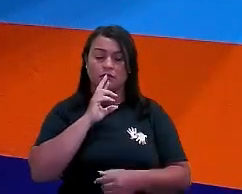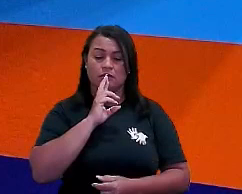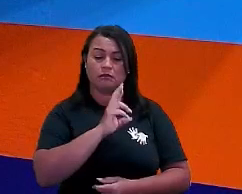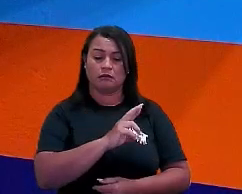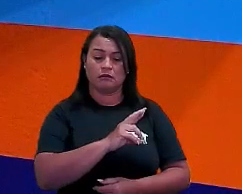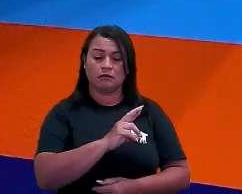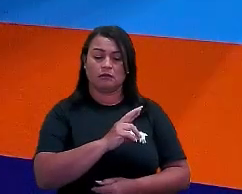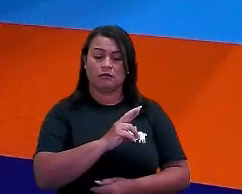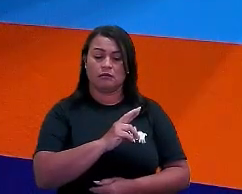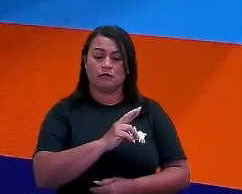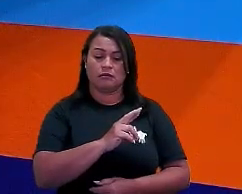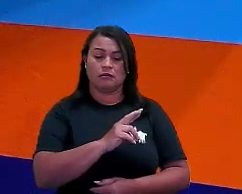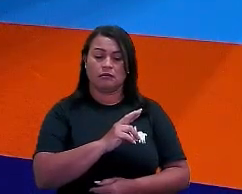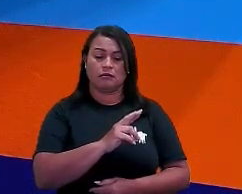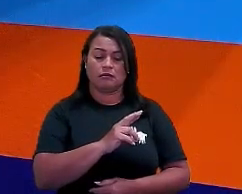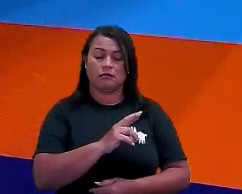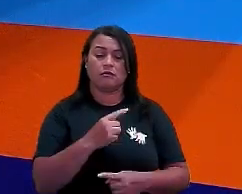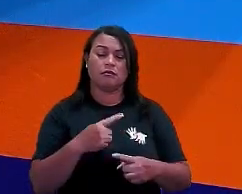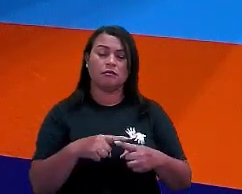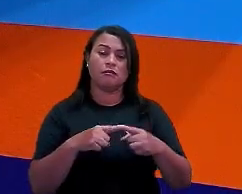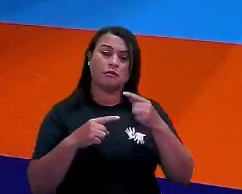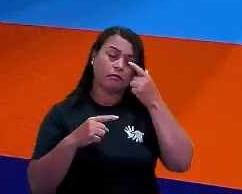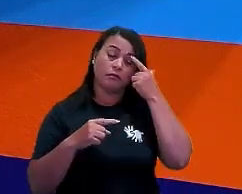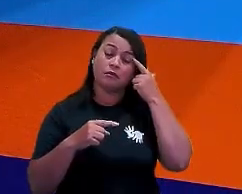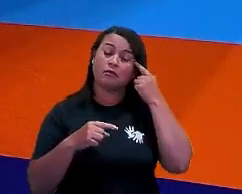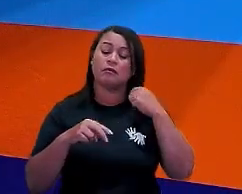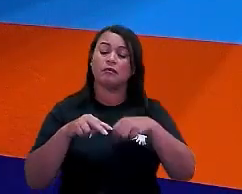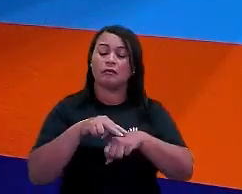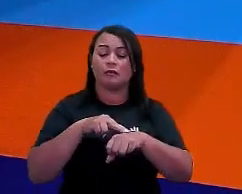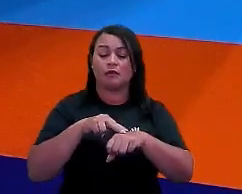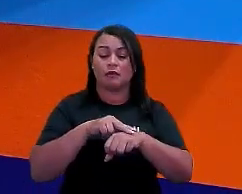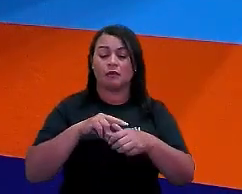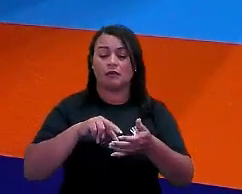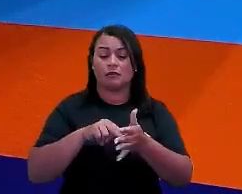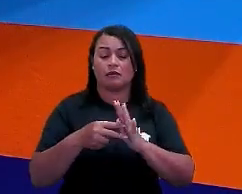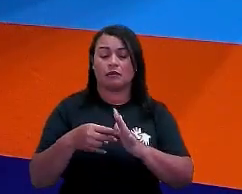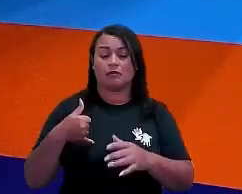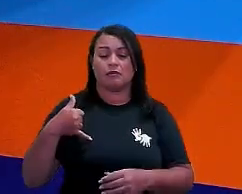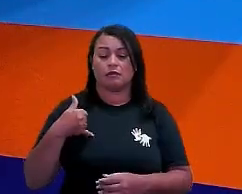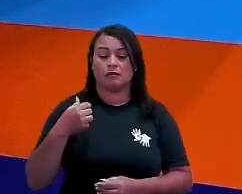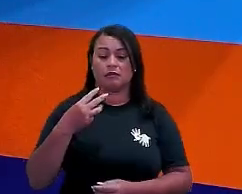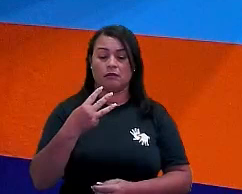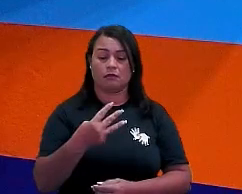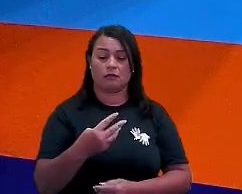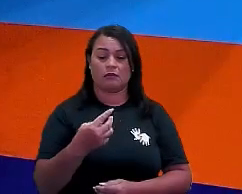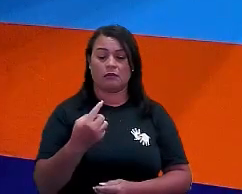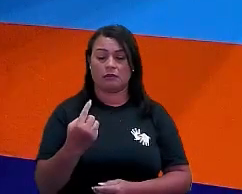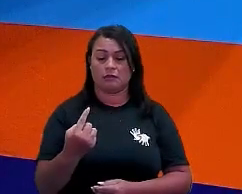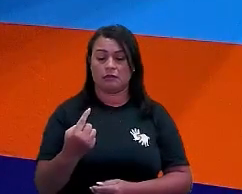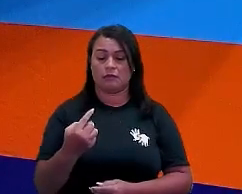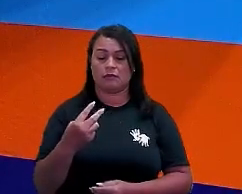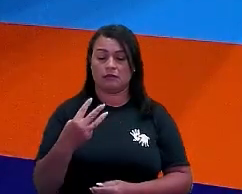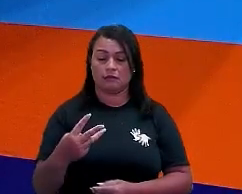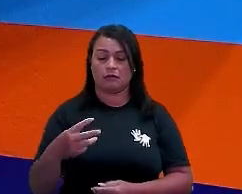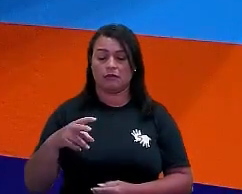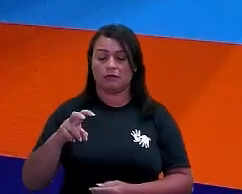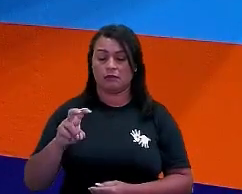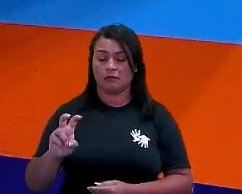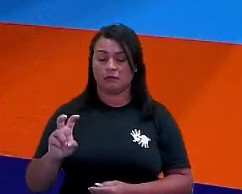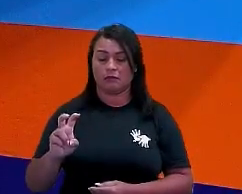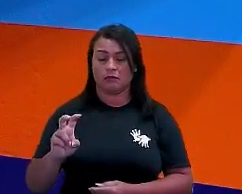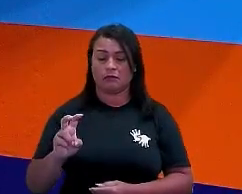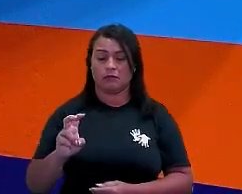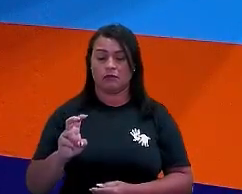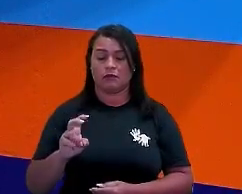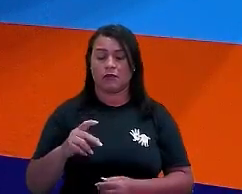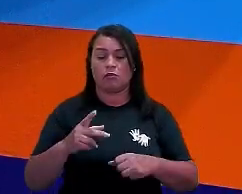já marco aqui, ó. Porque o verdinho significa que são pessoas de 31 a 35 anos. Então, eu só procuro